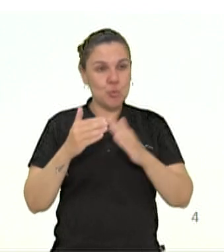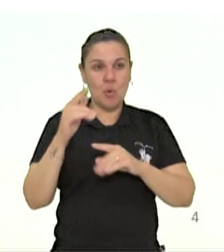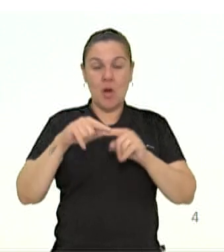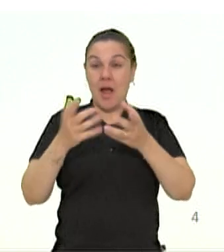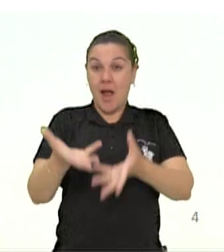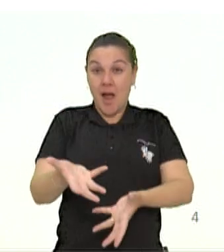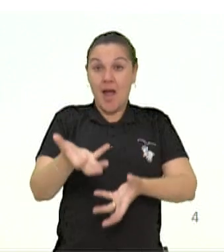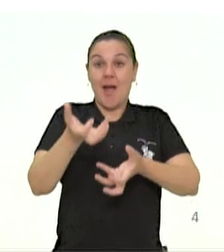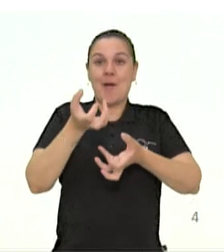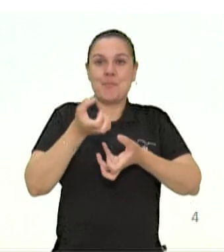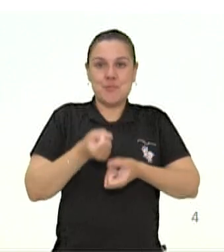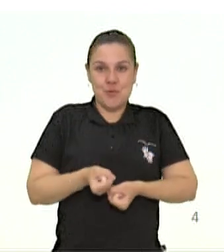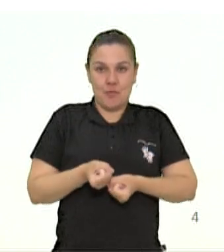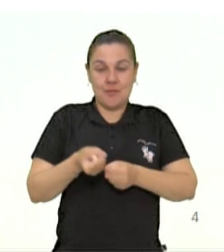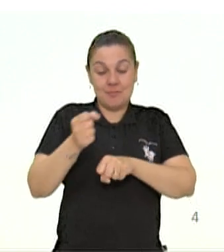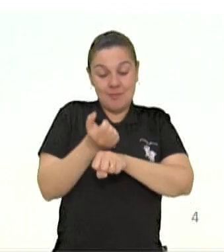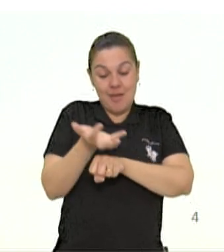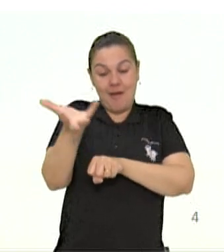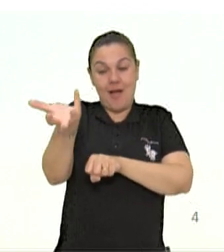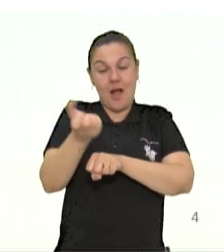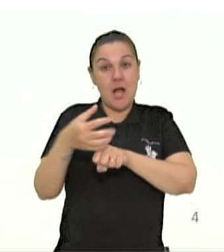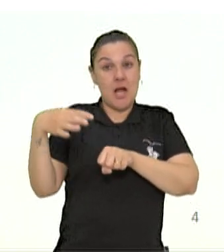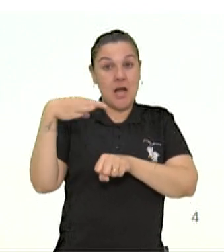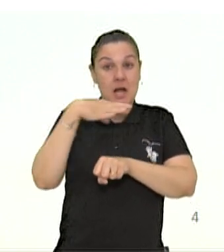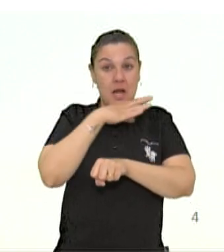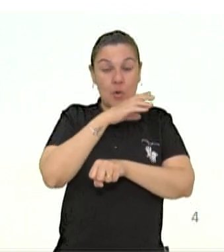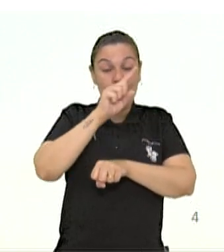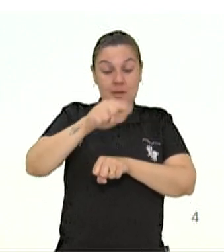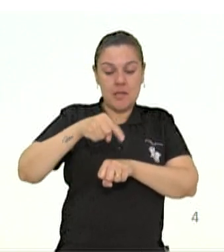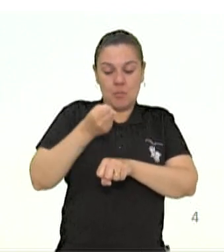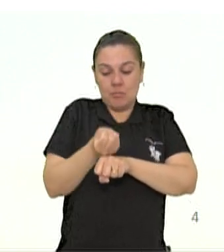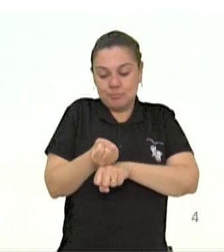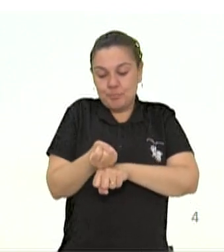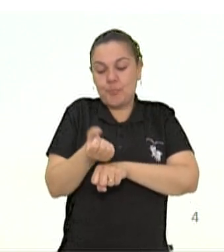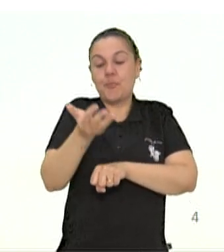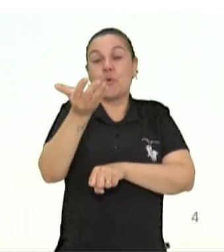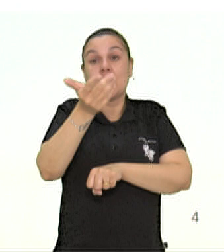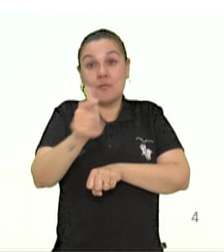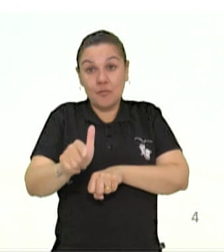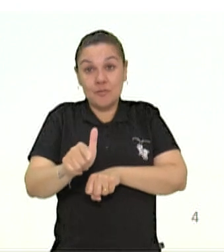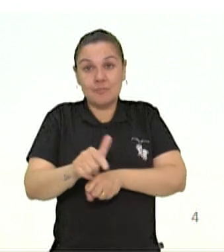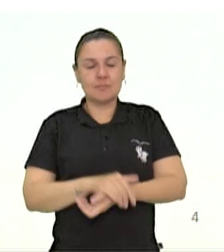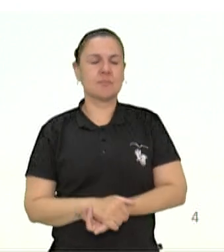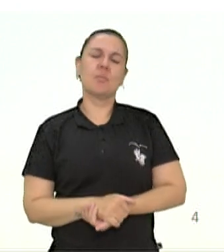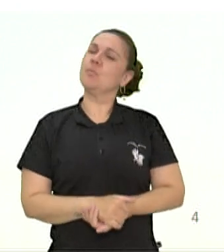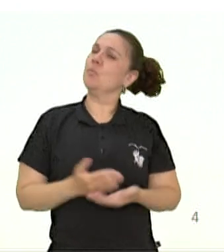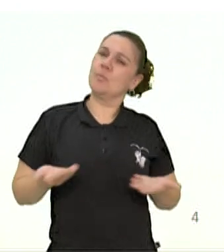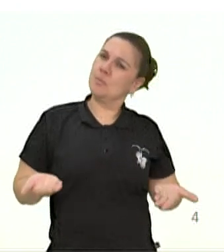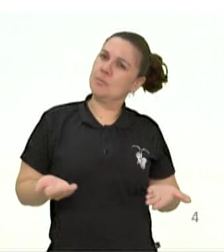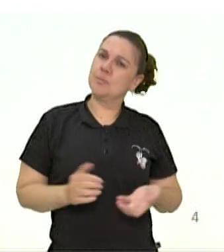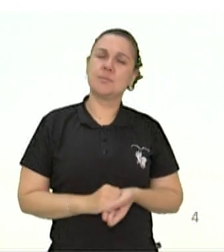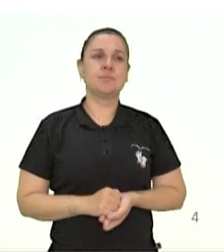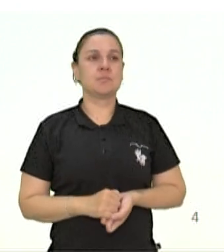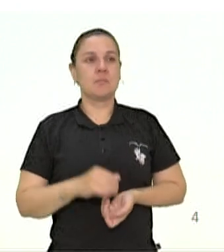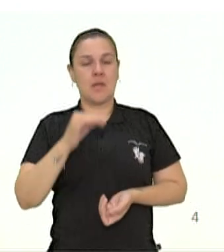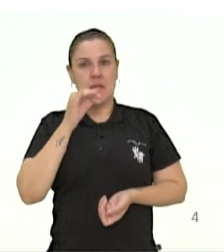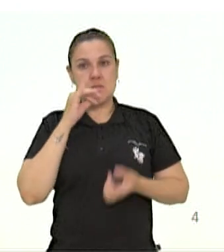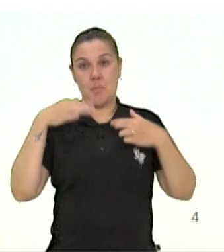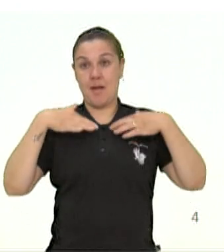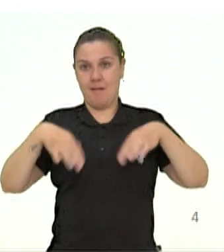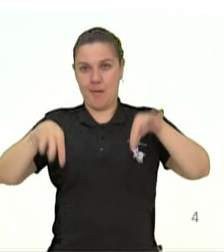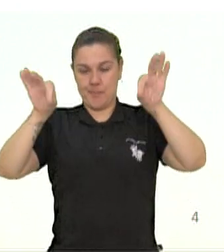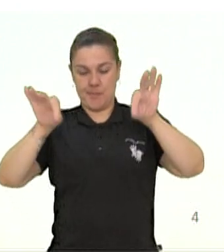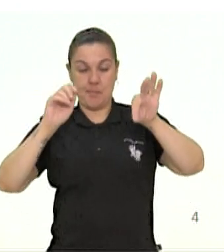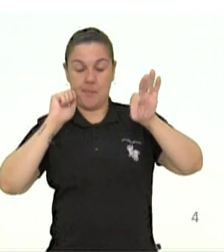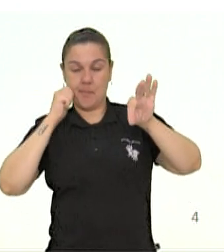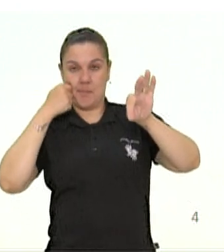que absorve toda a radiação que nele chega e depois emite toda a radiação. Como assim? Se eu pego uma camiseta